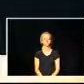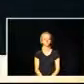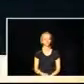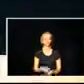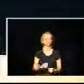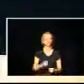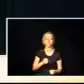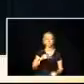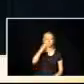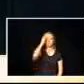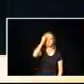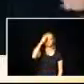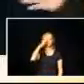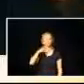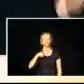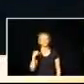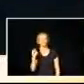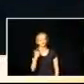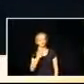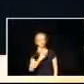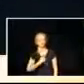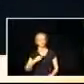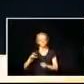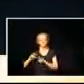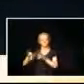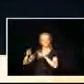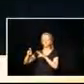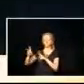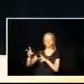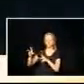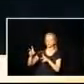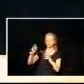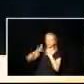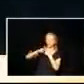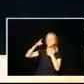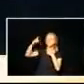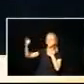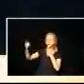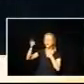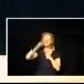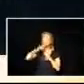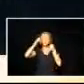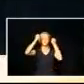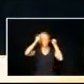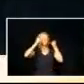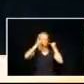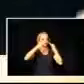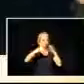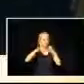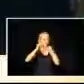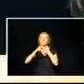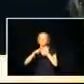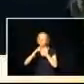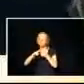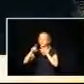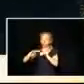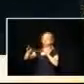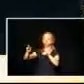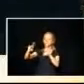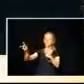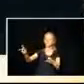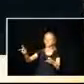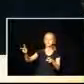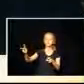fácil. Mas está indo contra por quê? Por que está indo contra? Então, é botarmos a mão